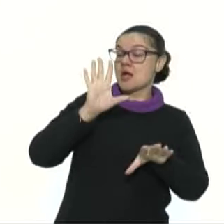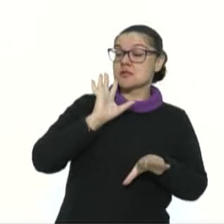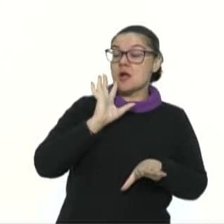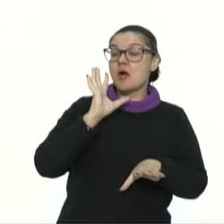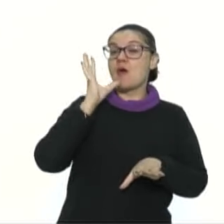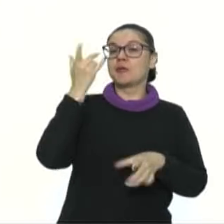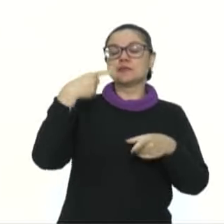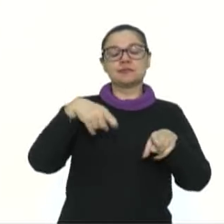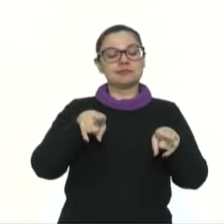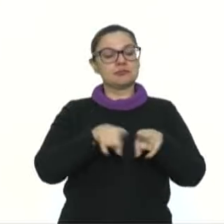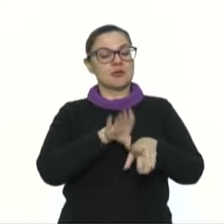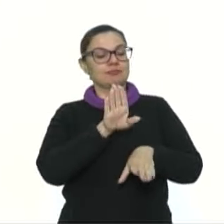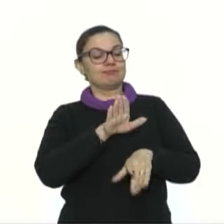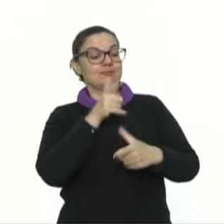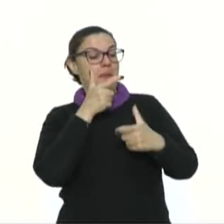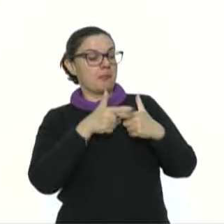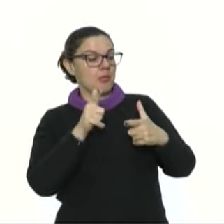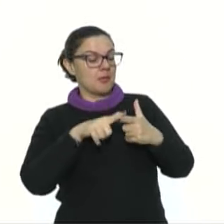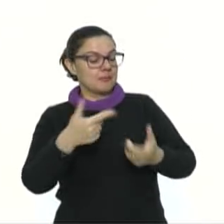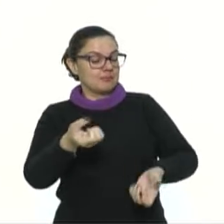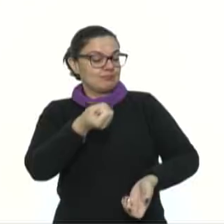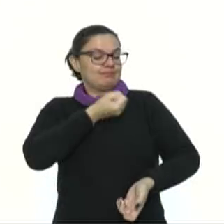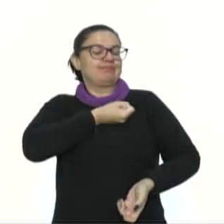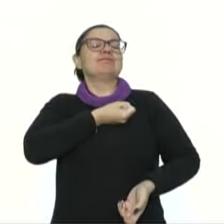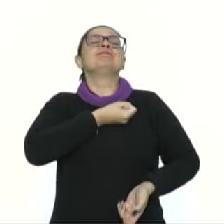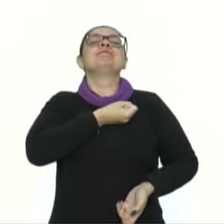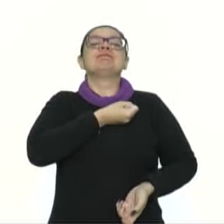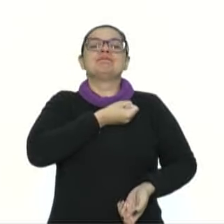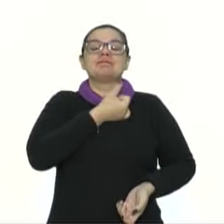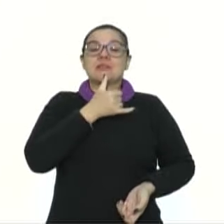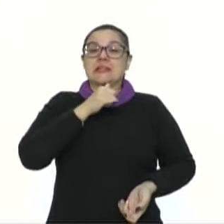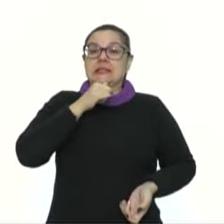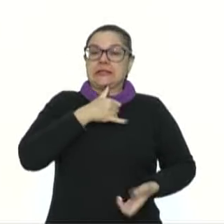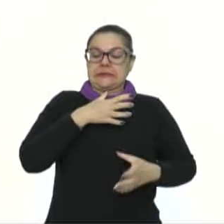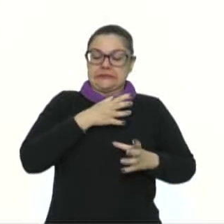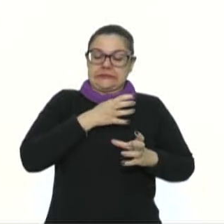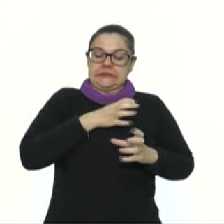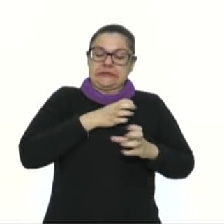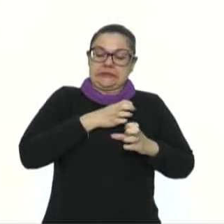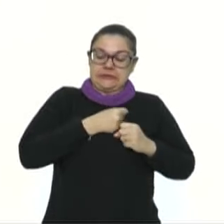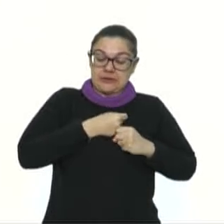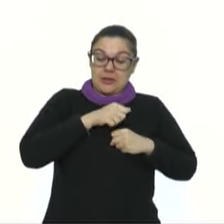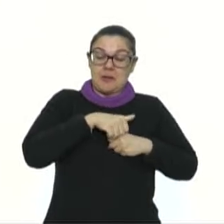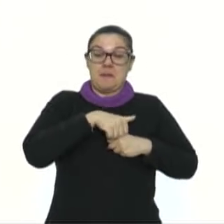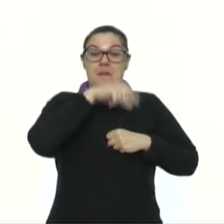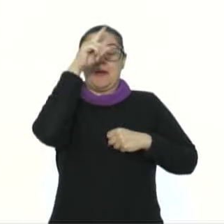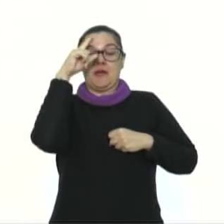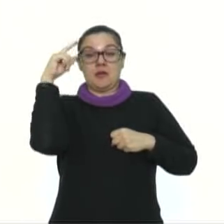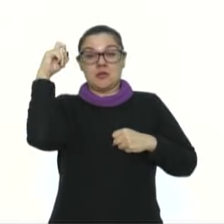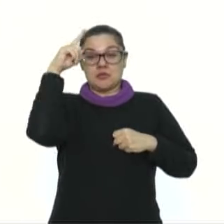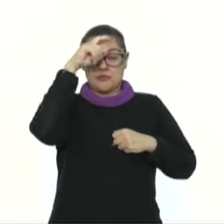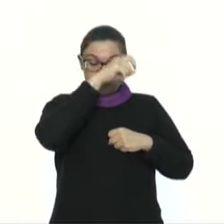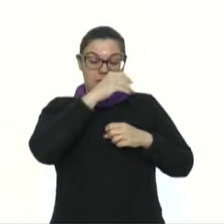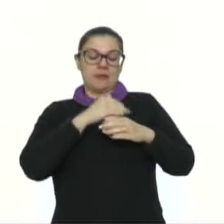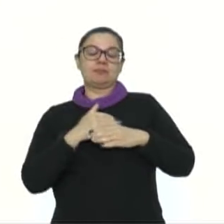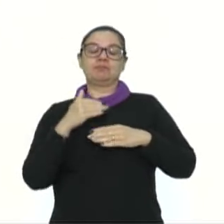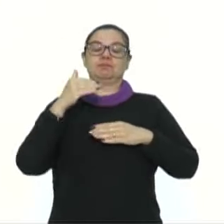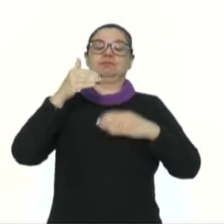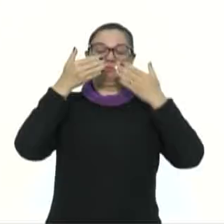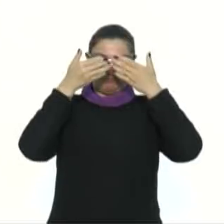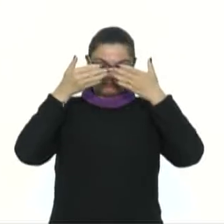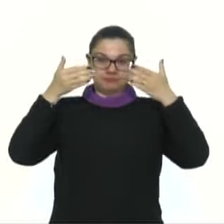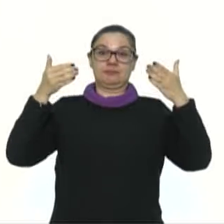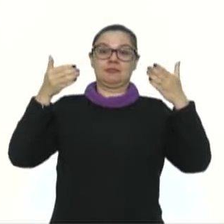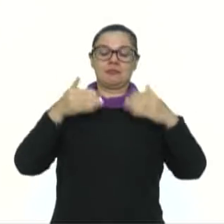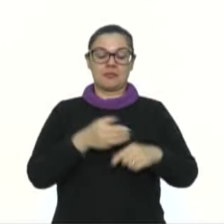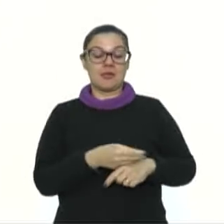vivenciamos fatalidades que nos marcam de maneira mais profunda, gerando maior dificuldade em superá-las.